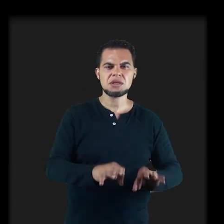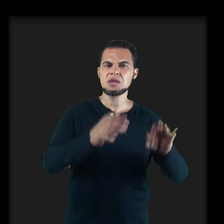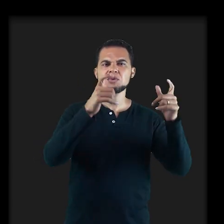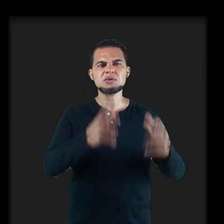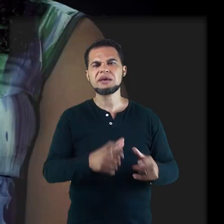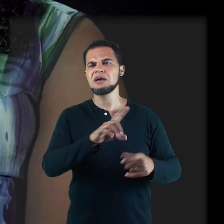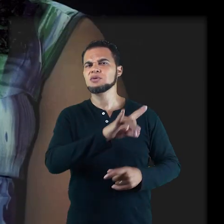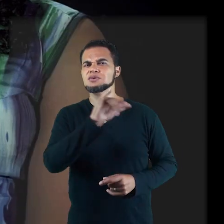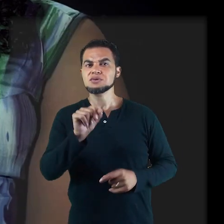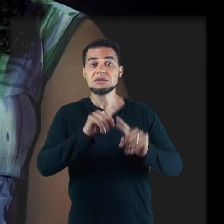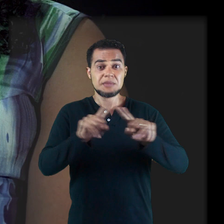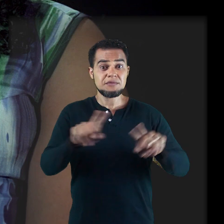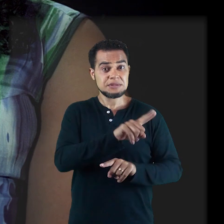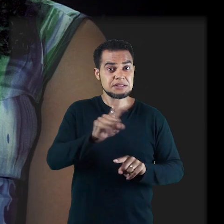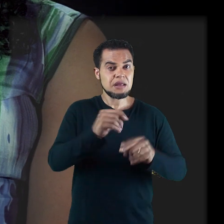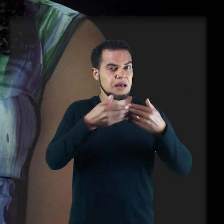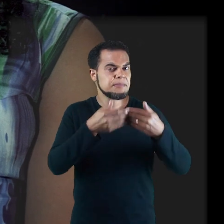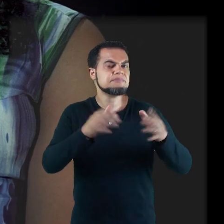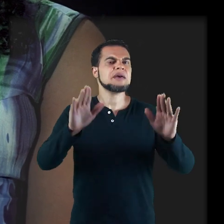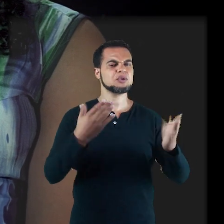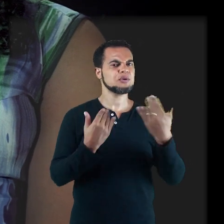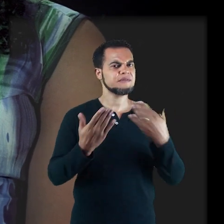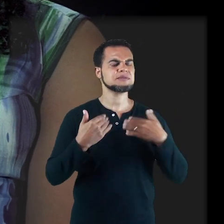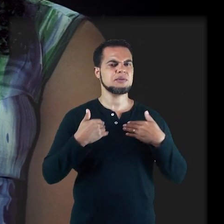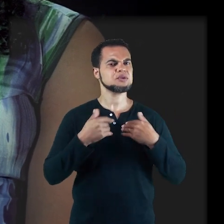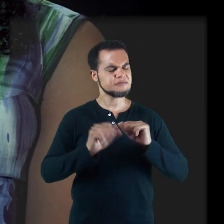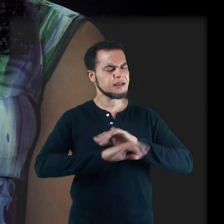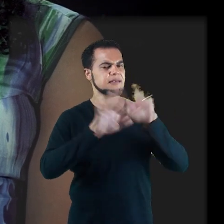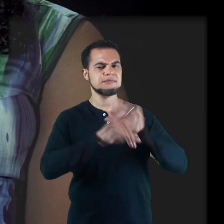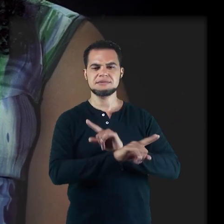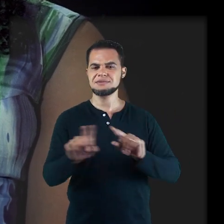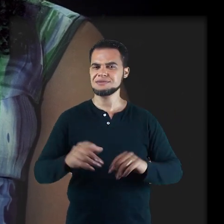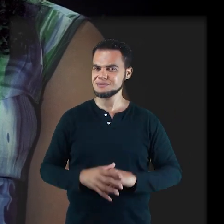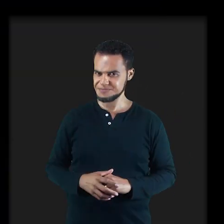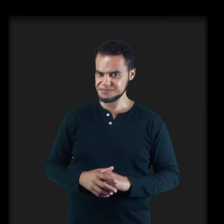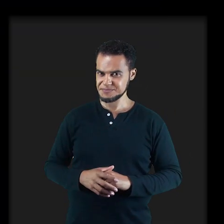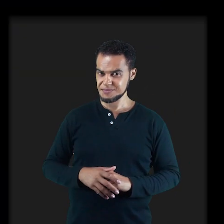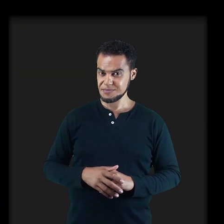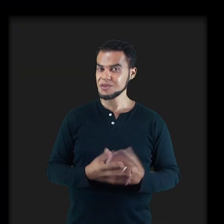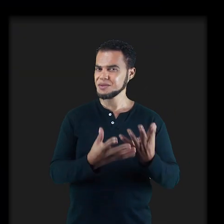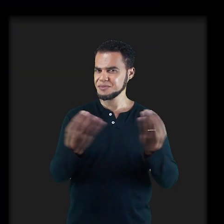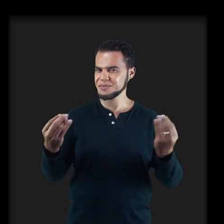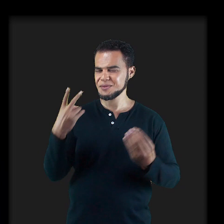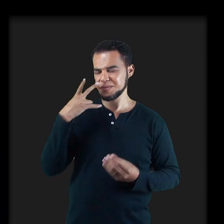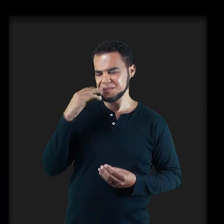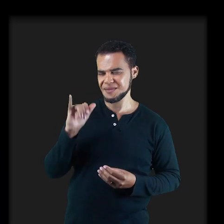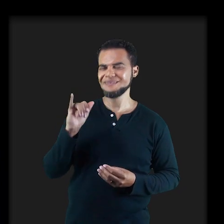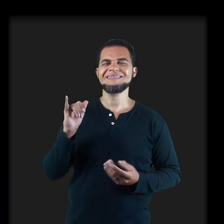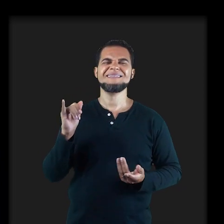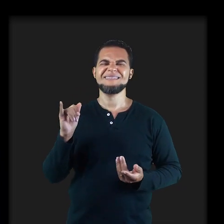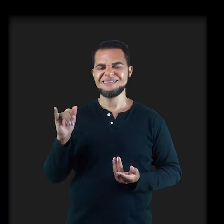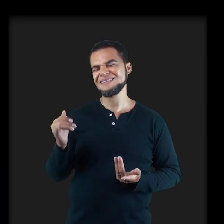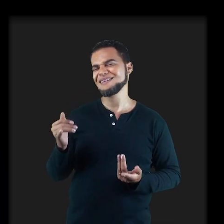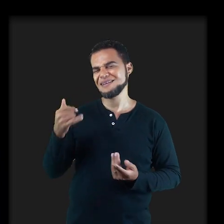o lugar, o dia, mas que tenham essa abertura. Eu já deixei isso bem claro para vocês. Muitos pais, né, pelo convívio